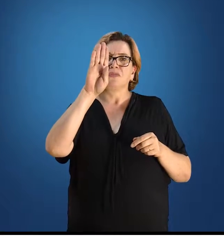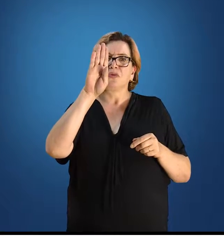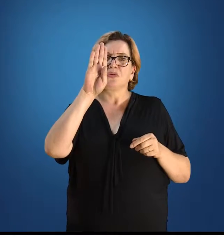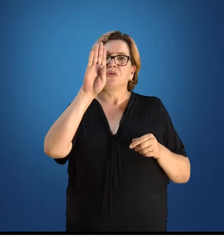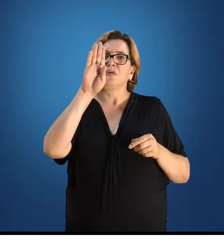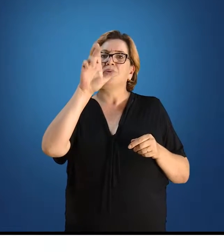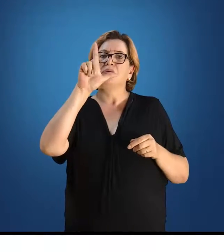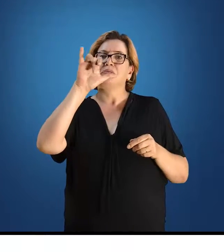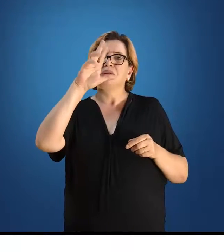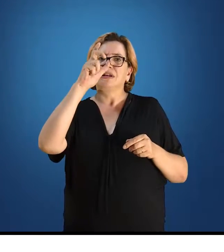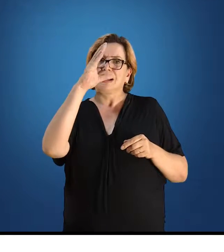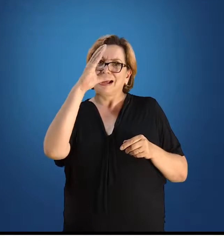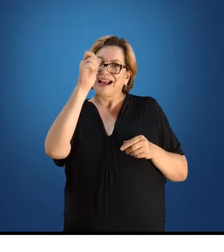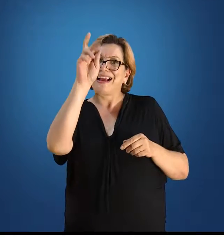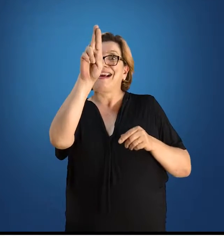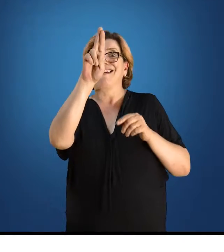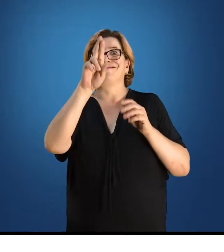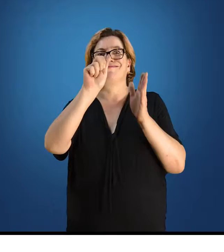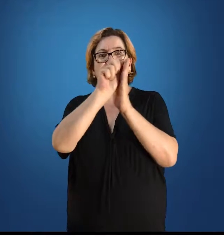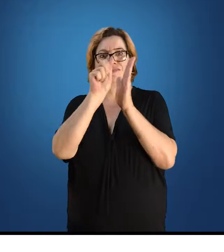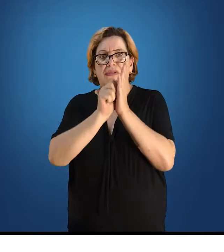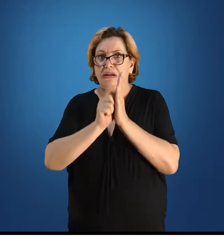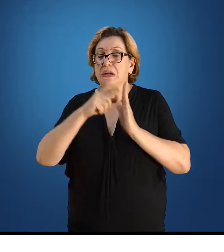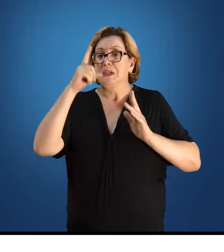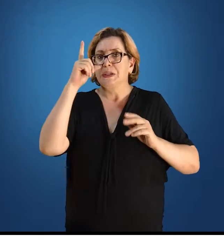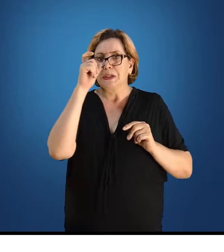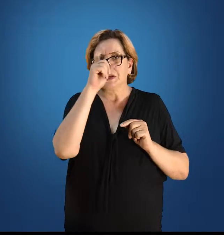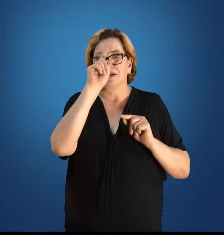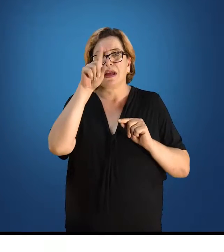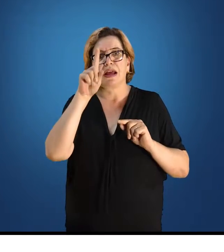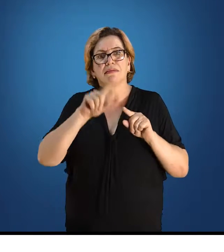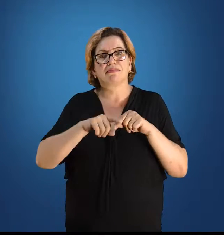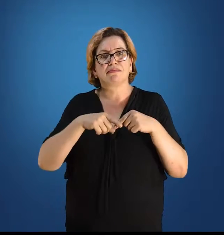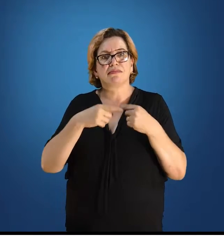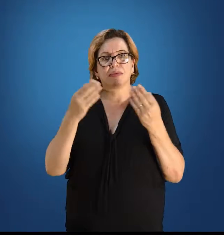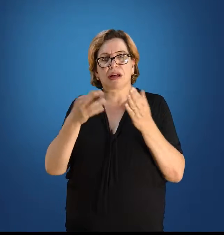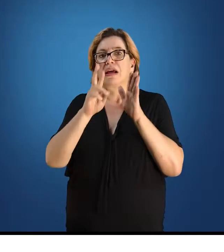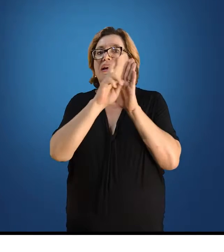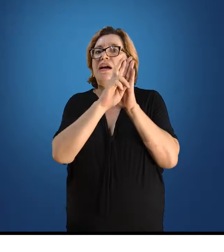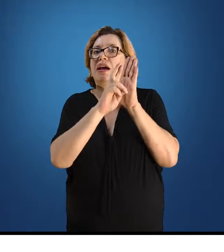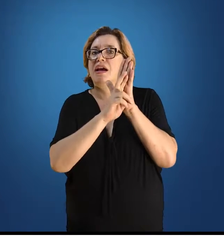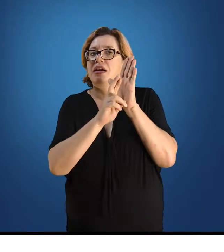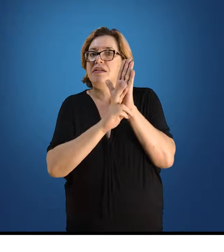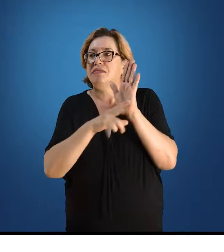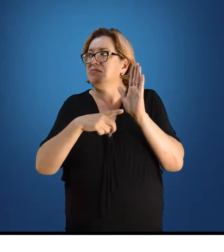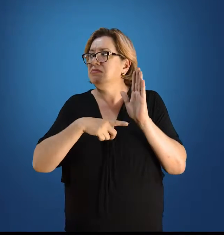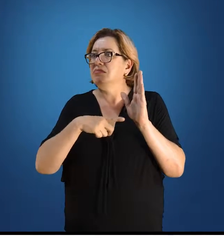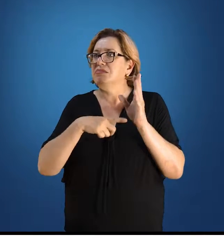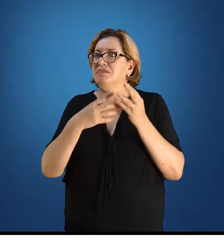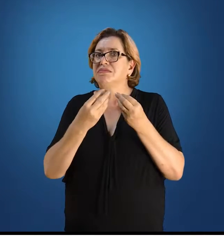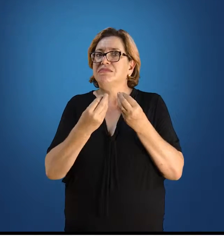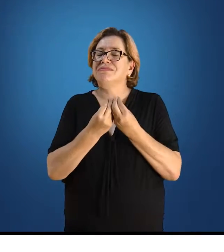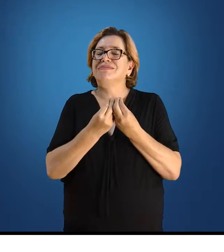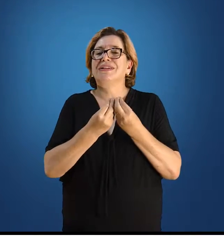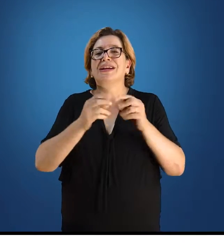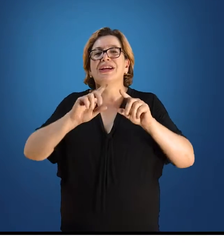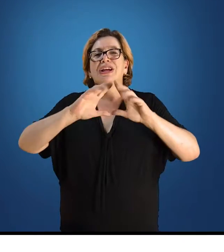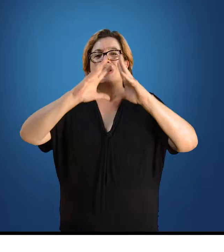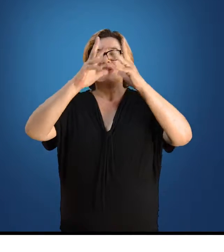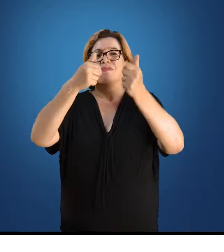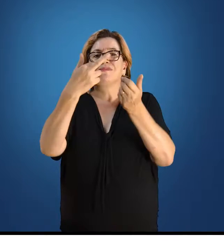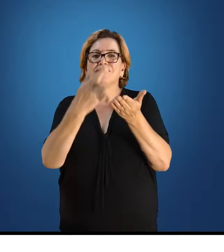é bastante complexo, mas é uma coisa que está bem estabelecida na comunidade científica. E praticamente todas as